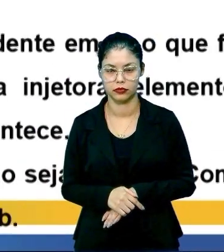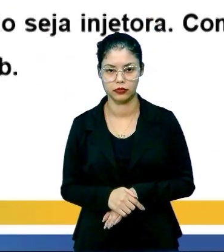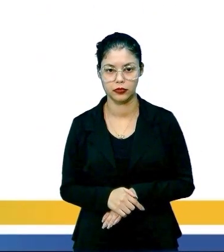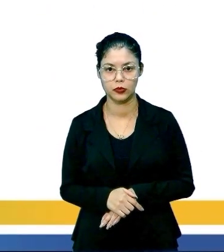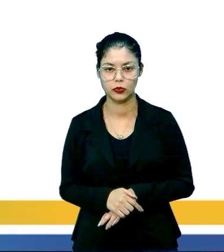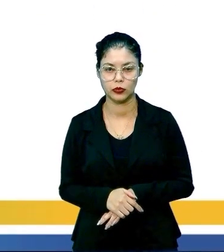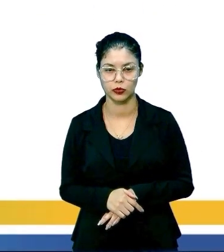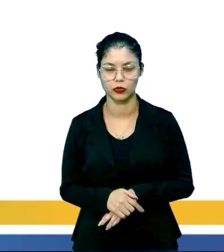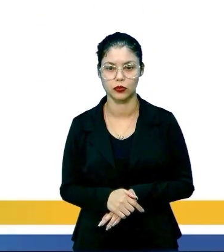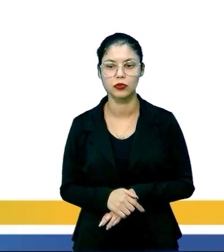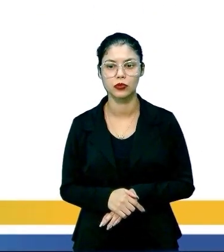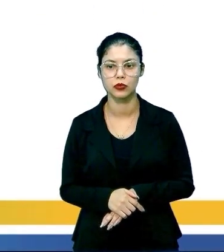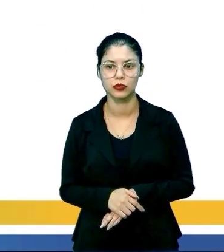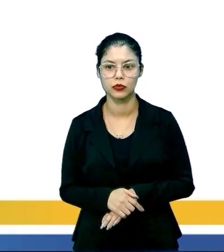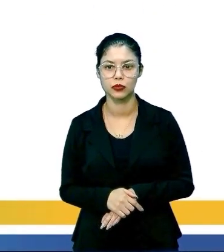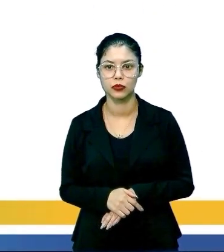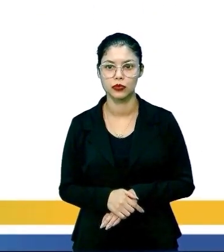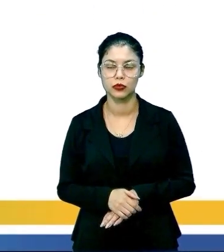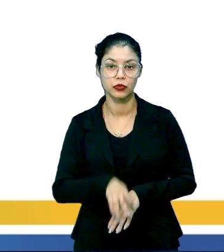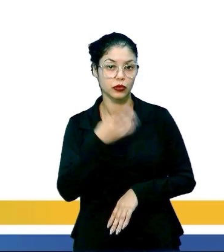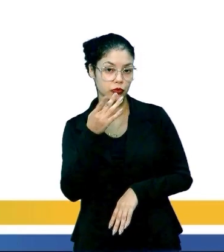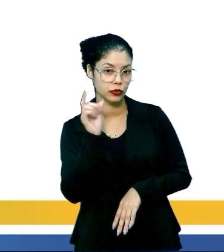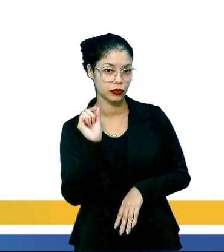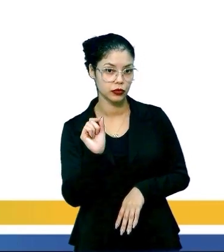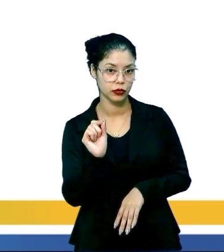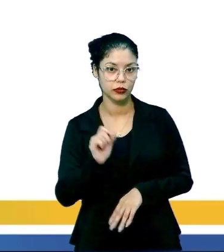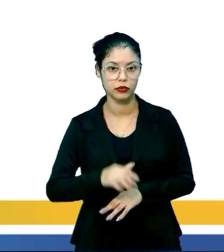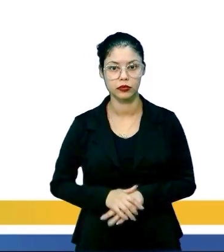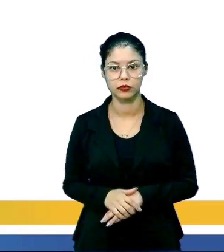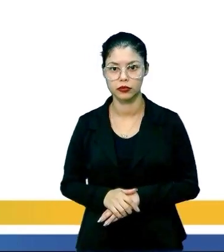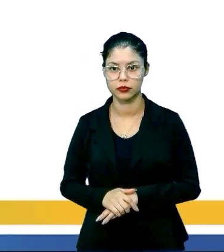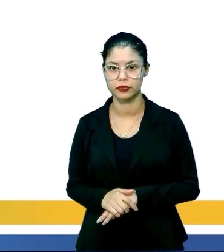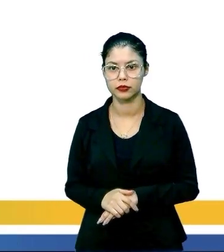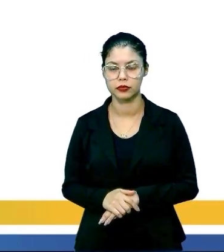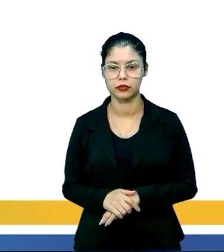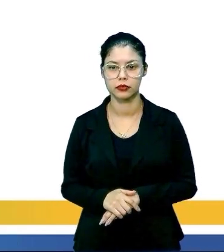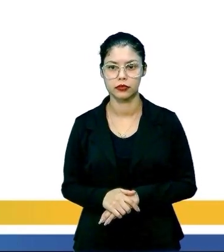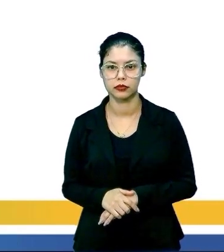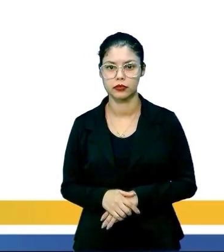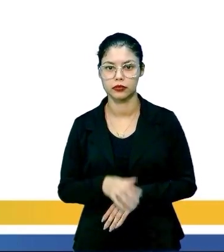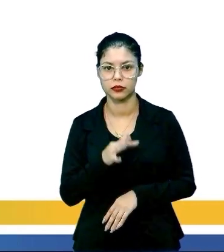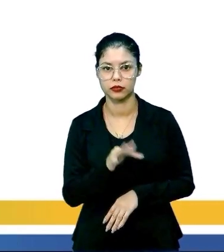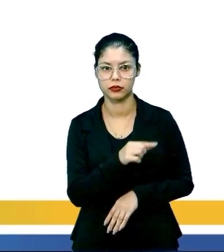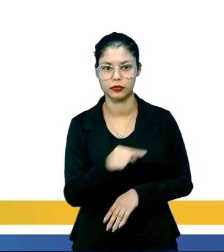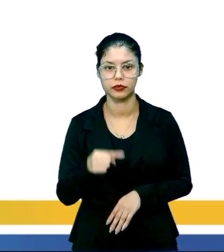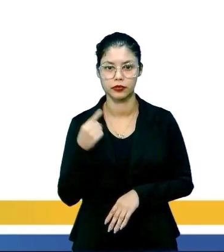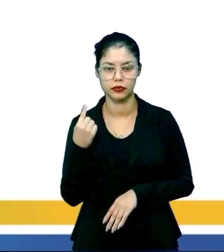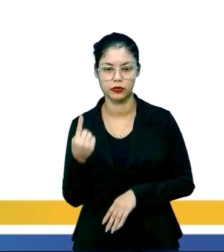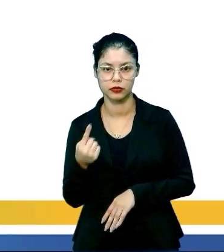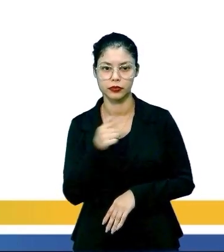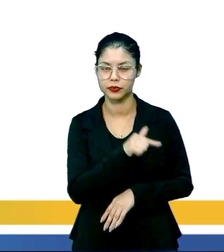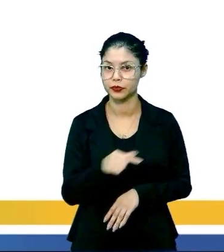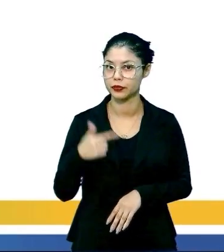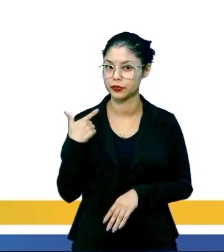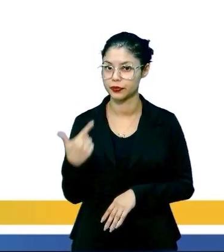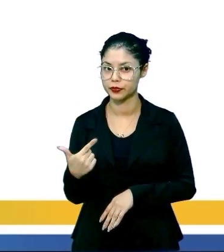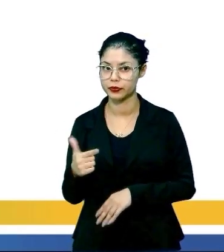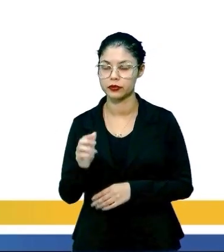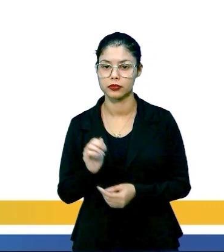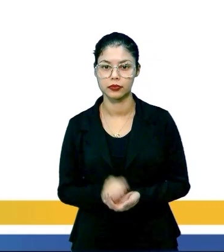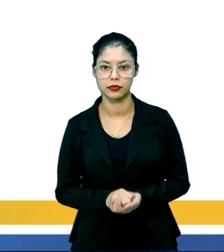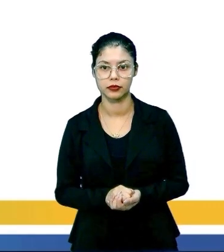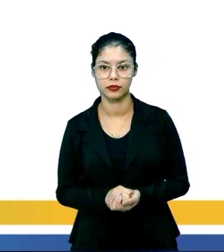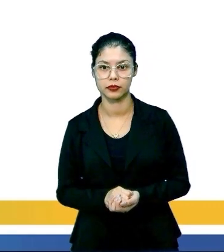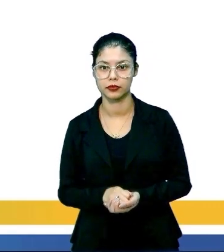2. Então, ele está falando aí, ó, tá? Que o f de menos 2 é igual ao f